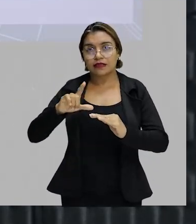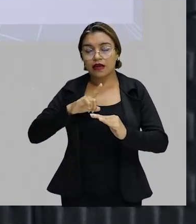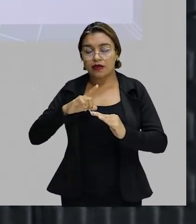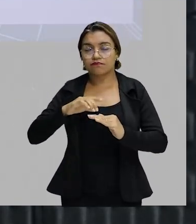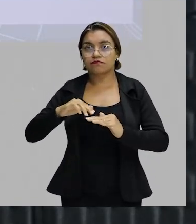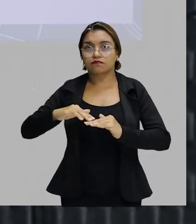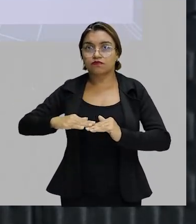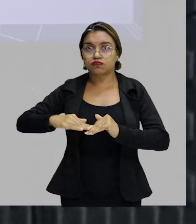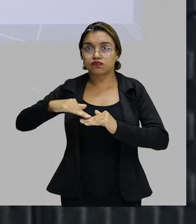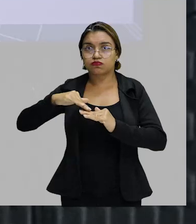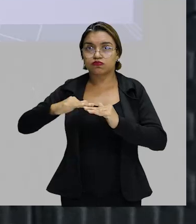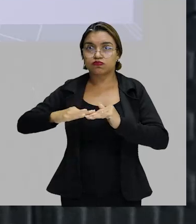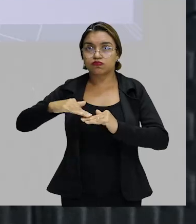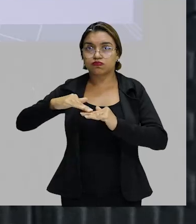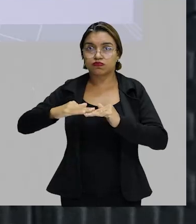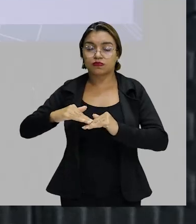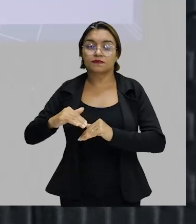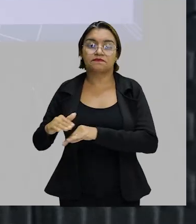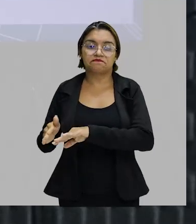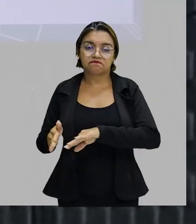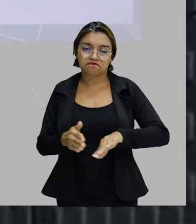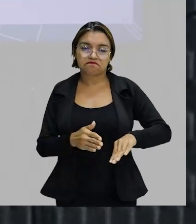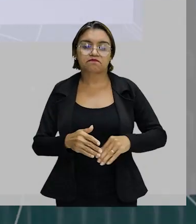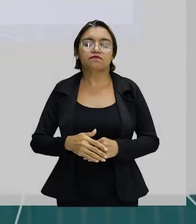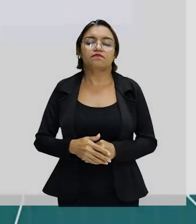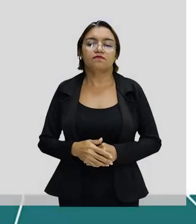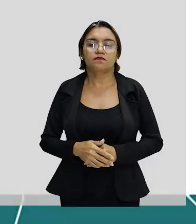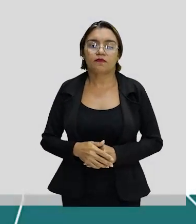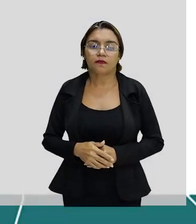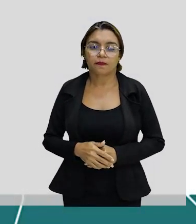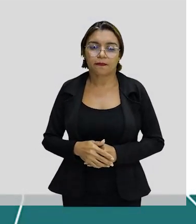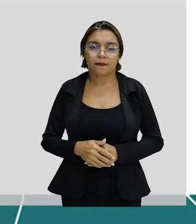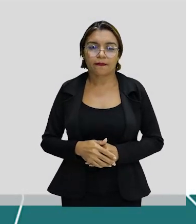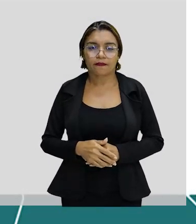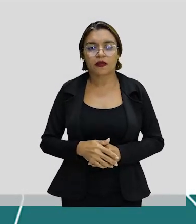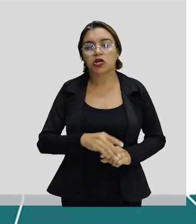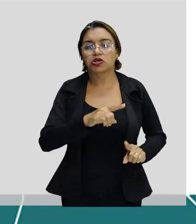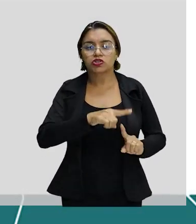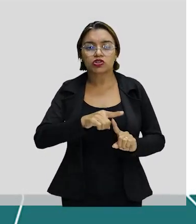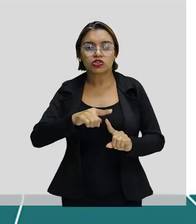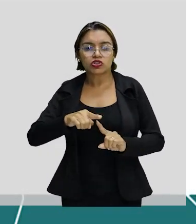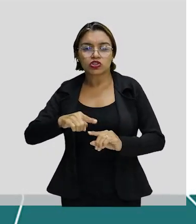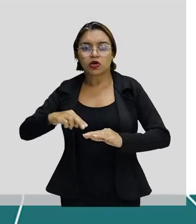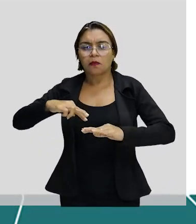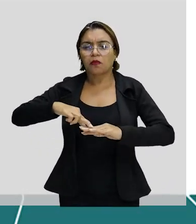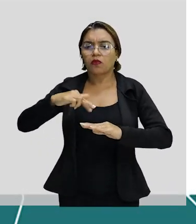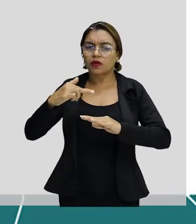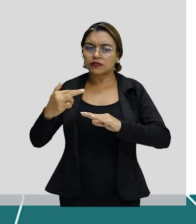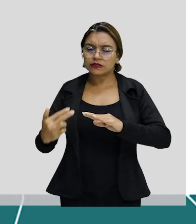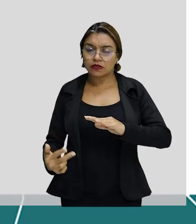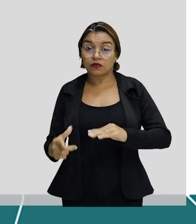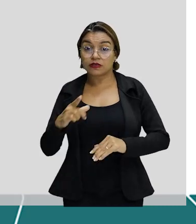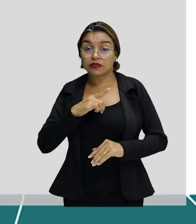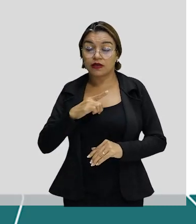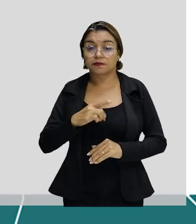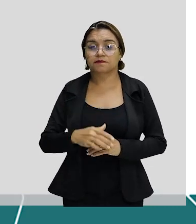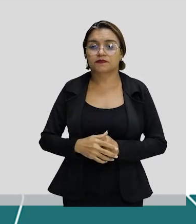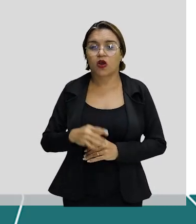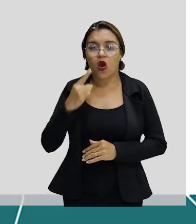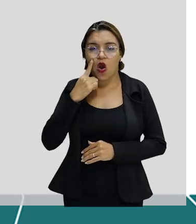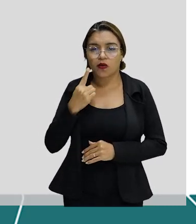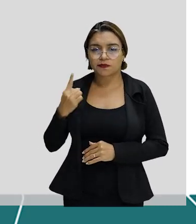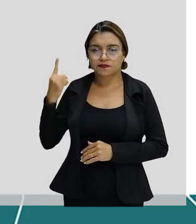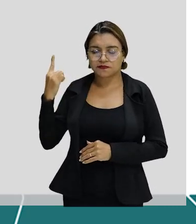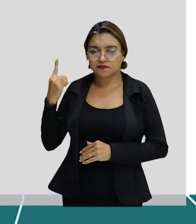força que ele executa ali para realizar o salto aí tipos de saltos ornamentais tá aqui ó existem essas